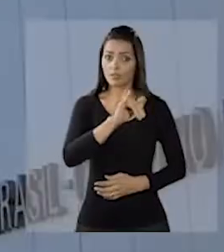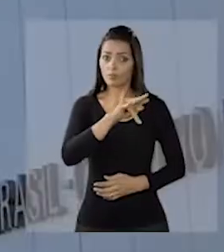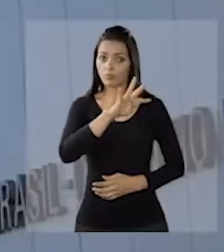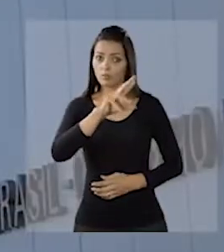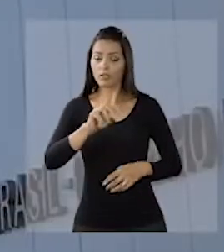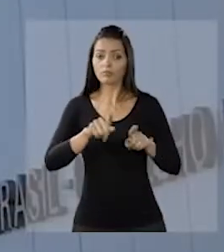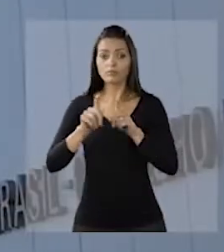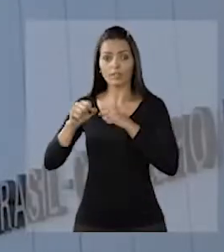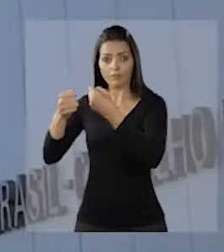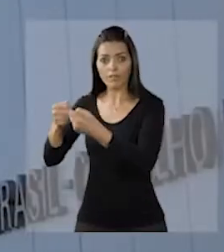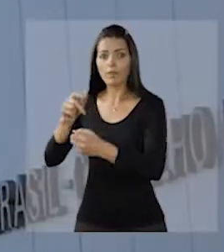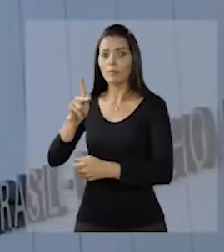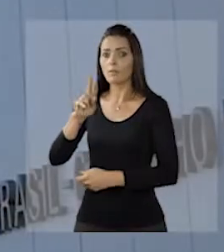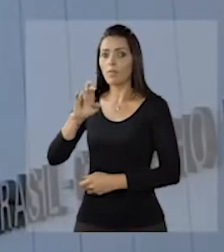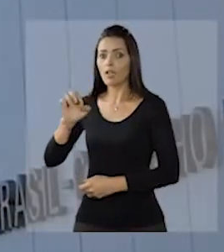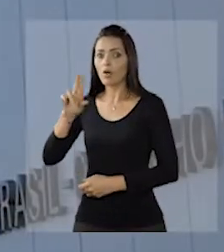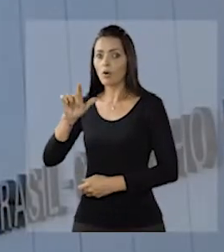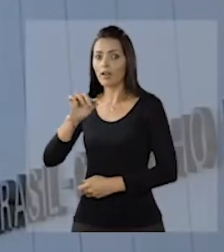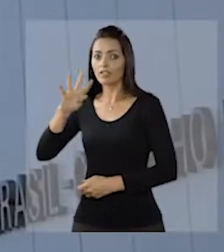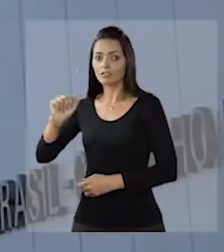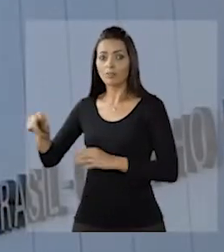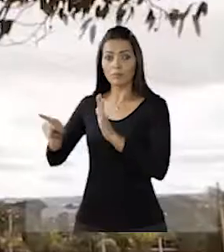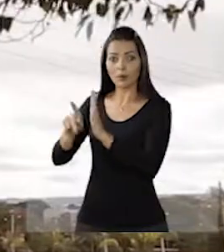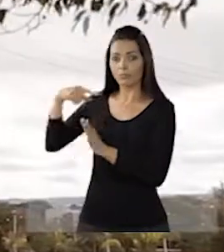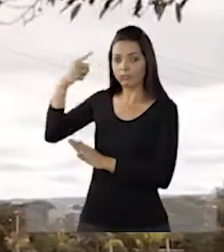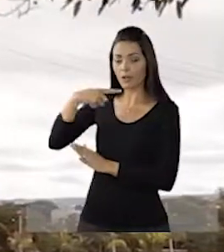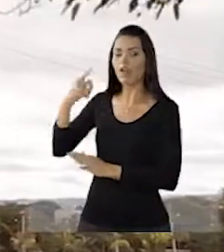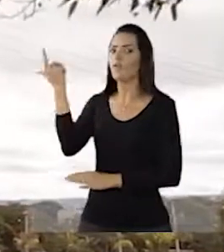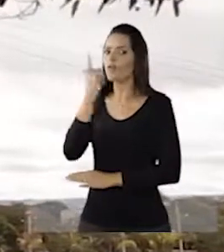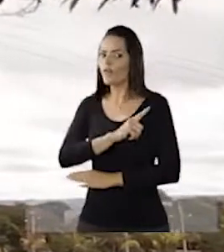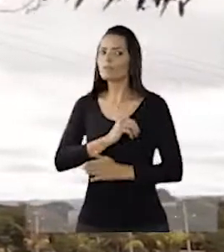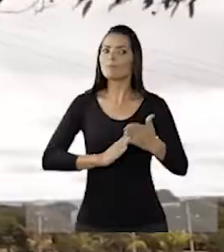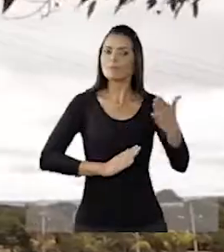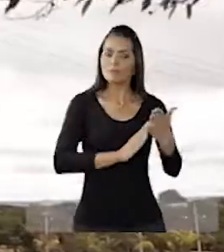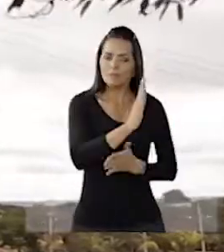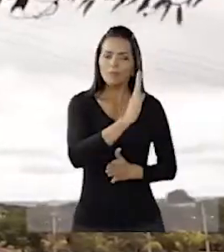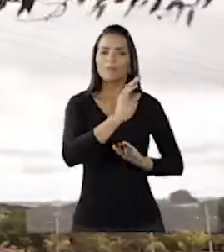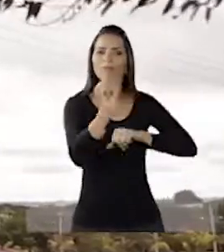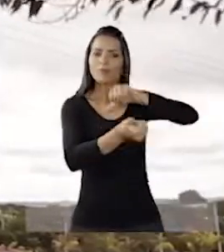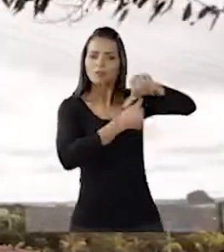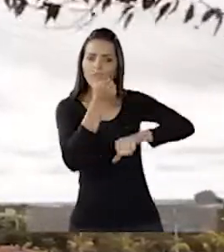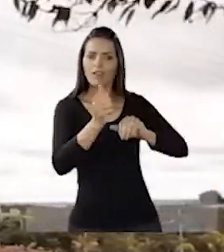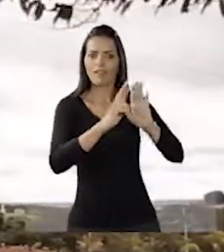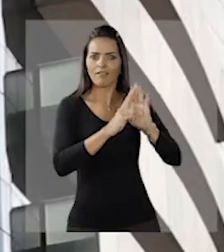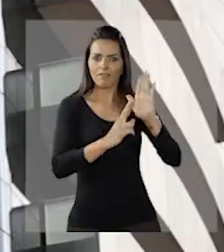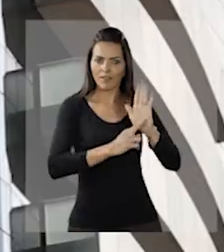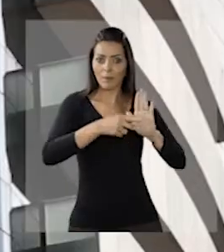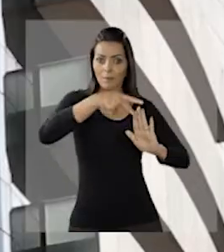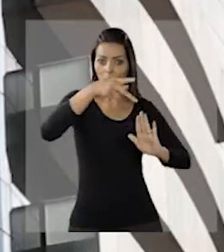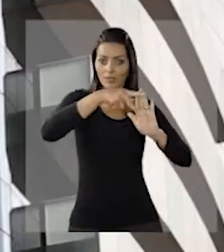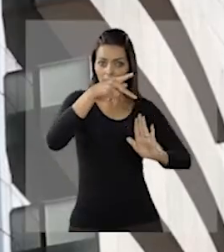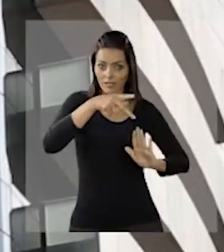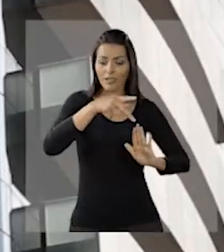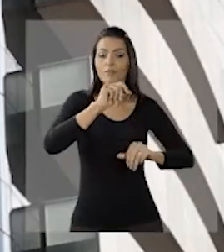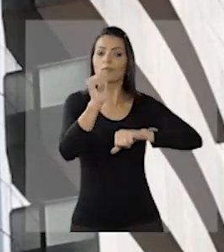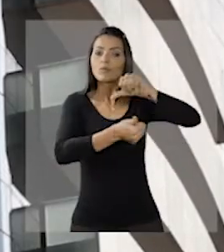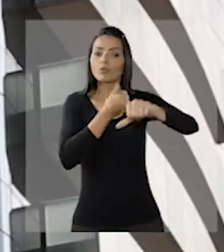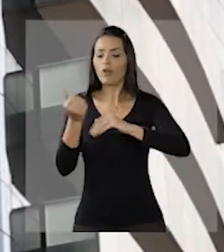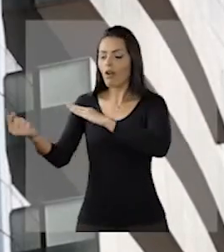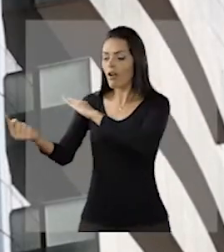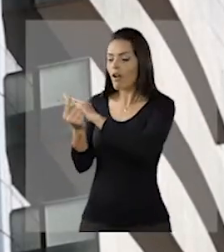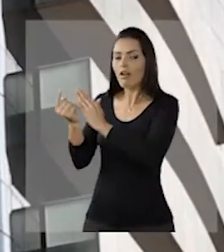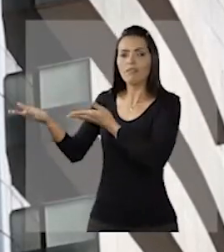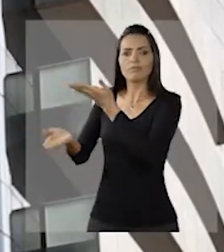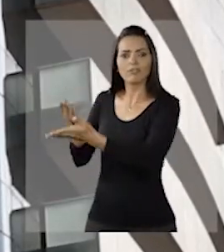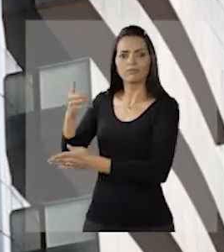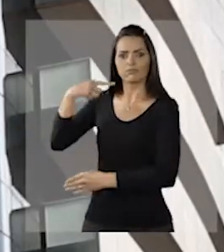de Defesa das Prerrogativas, saiu vitoriosa com a publicação de portaria pela PGFN, que modifica